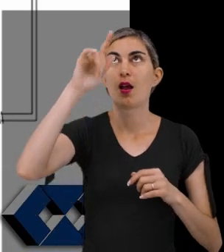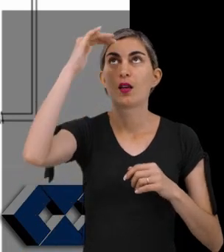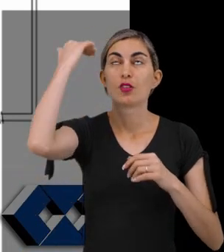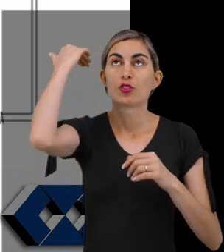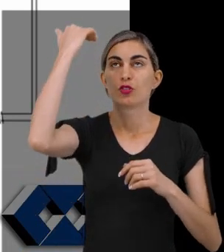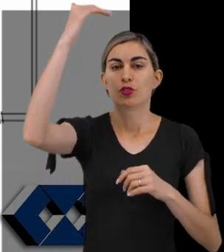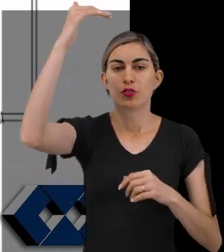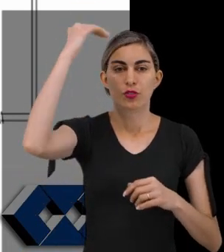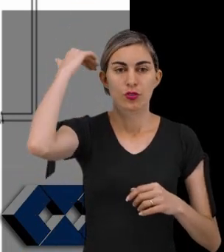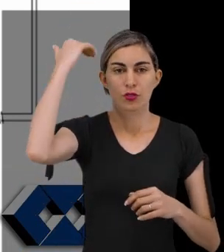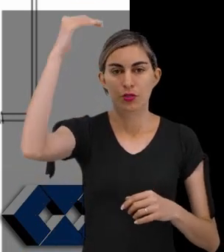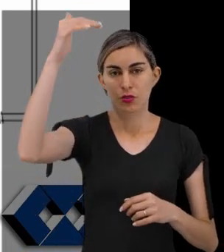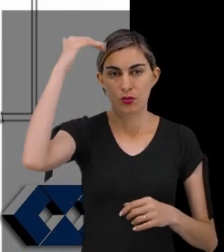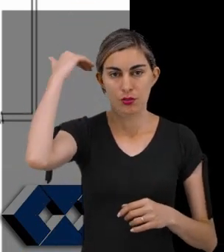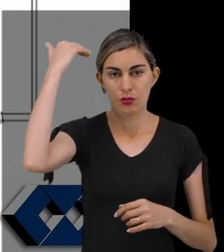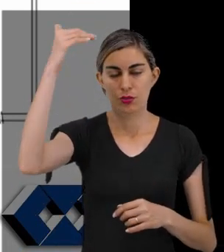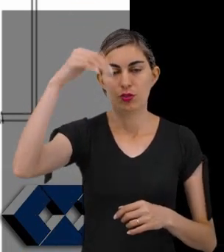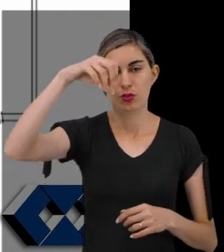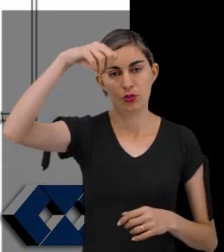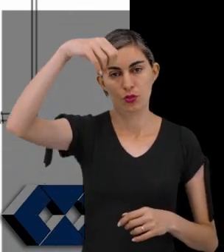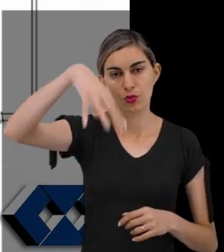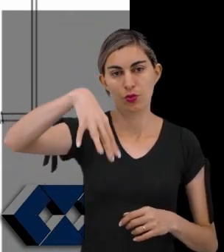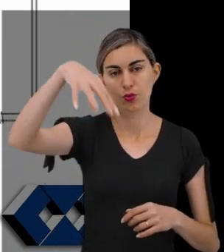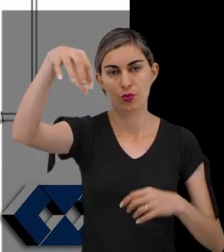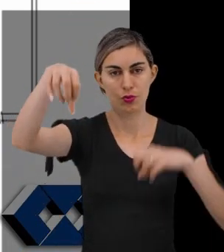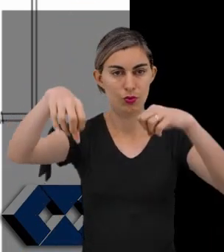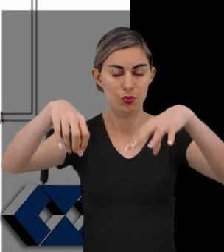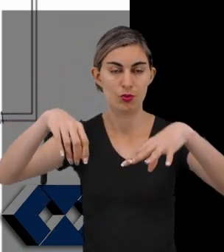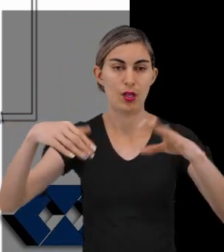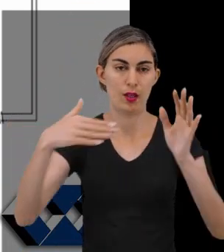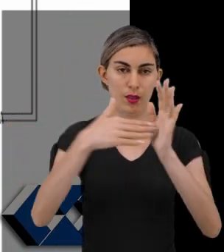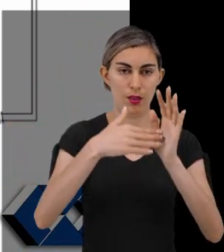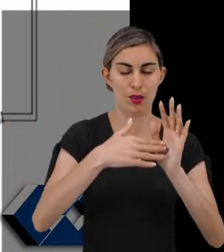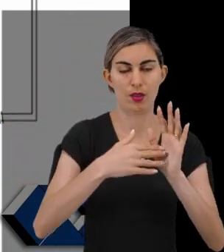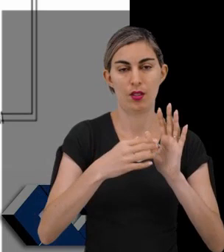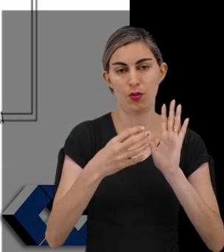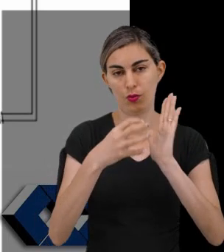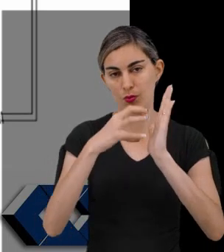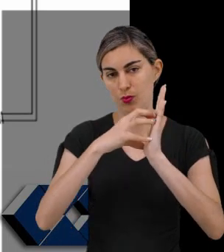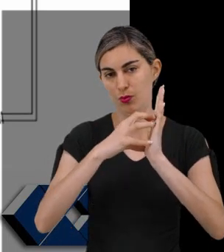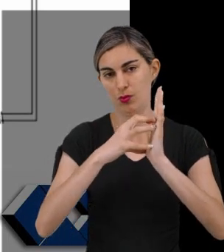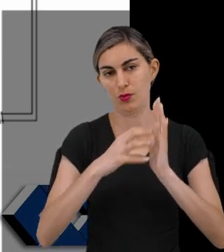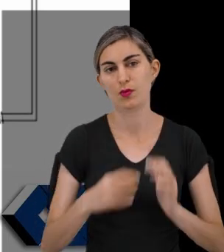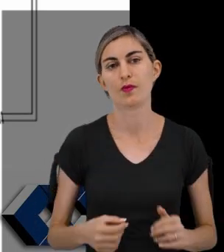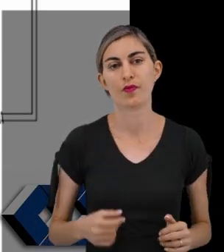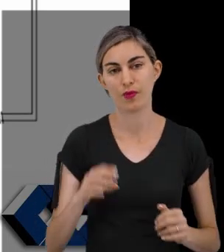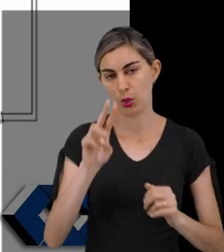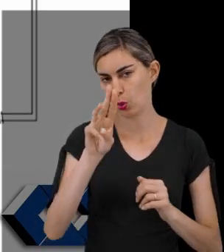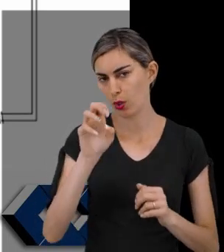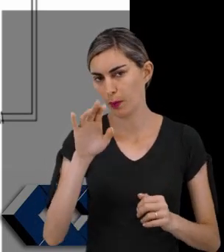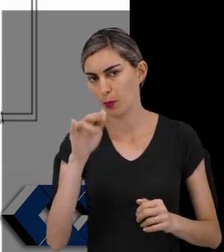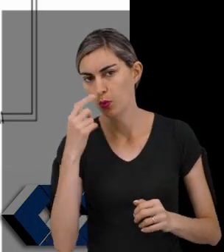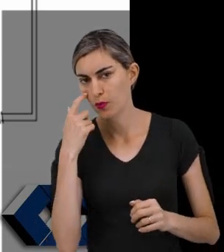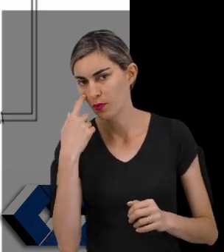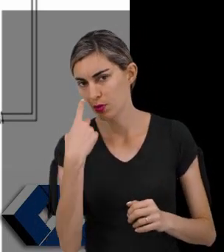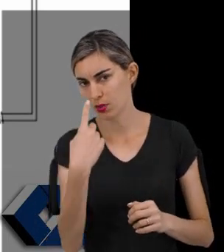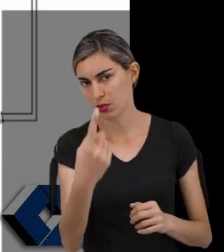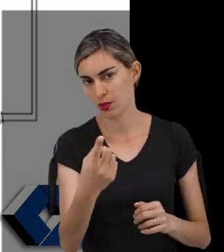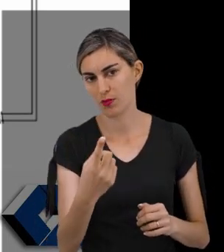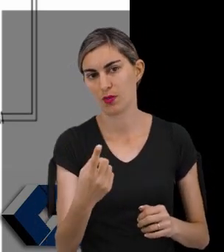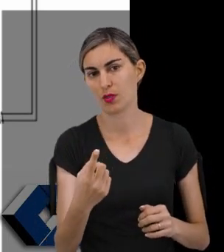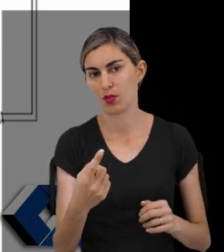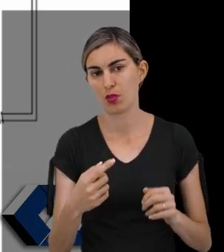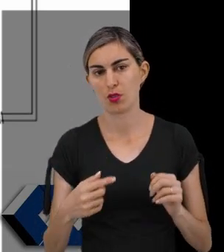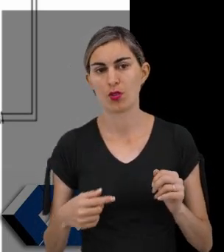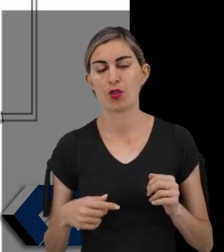ali o ponto de luz ao quadro de luz. Então, lá no e-book a gente viu que o quadro de luz ele tem que ficar